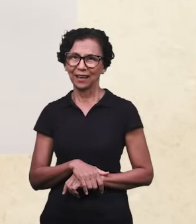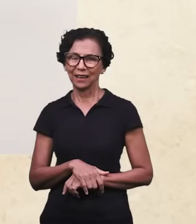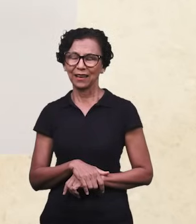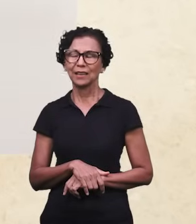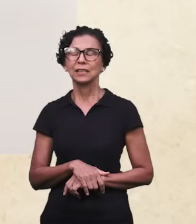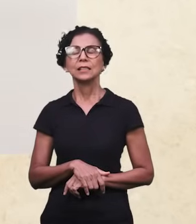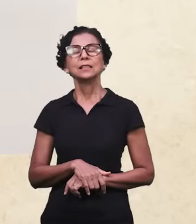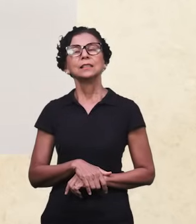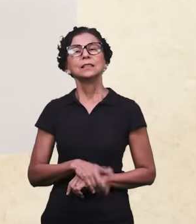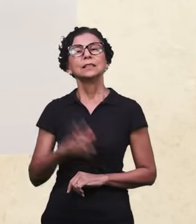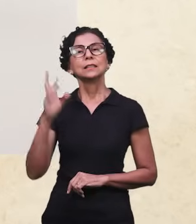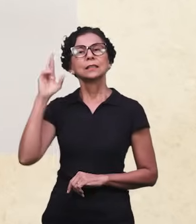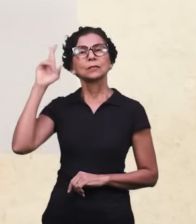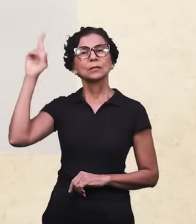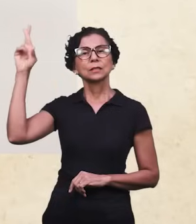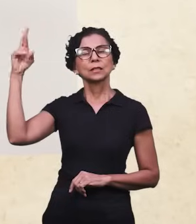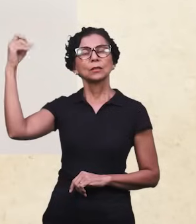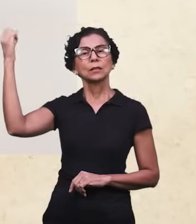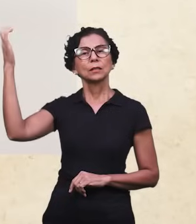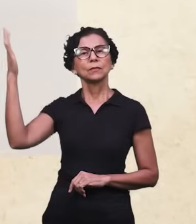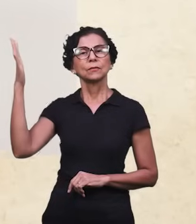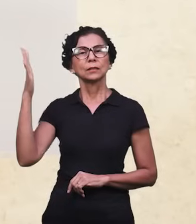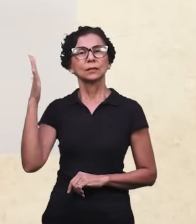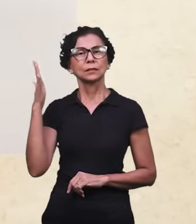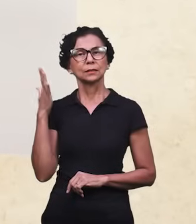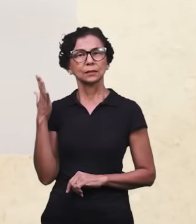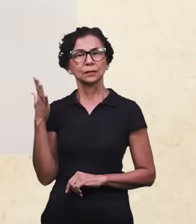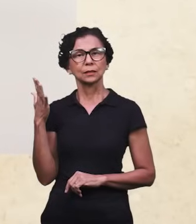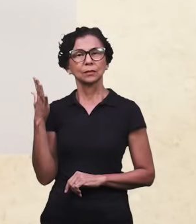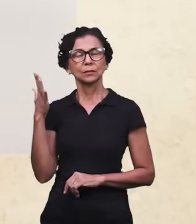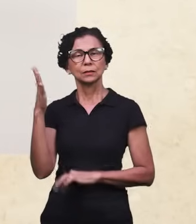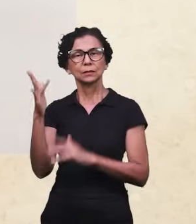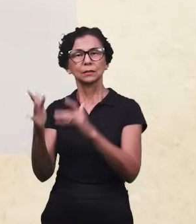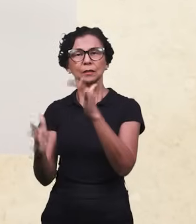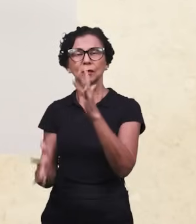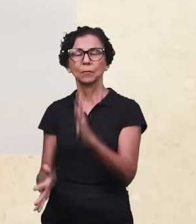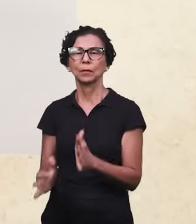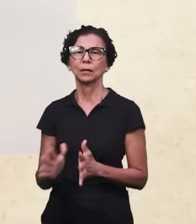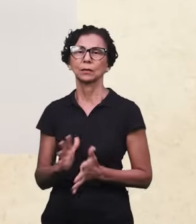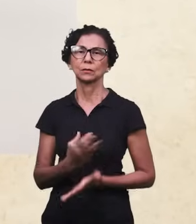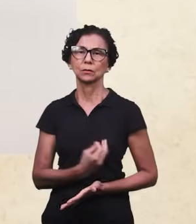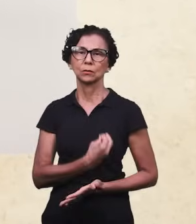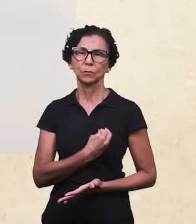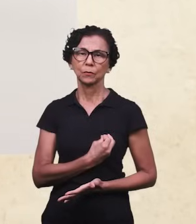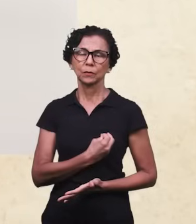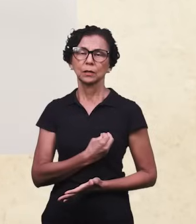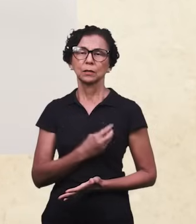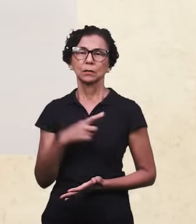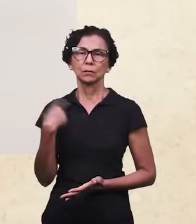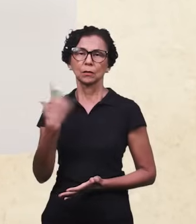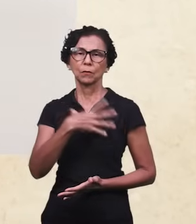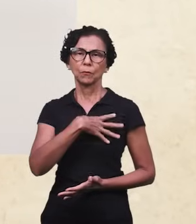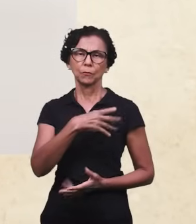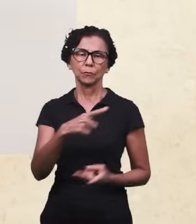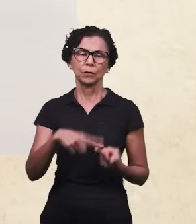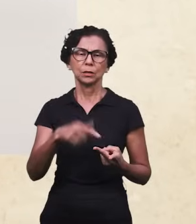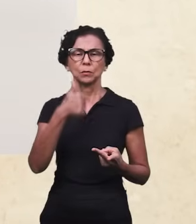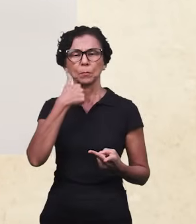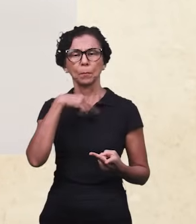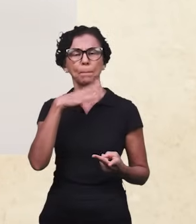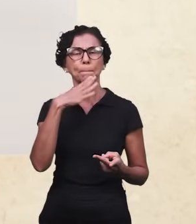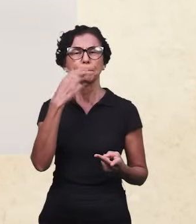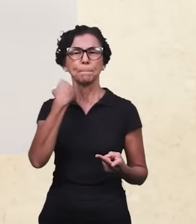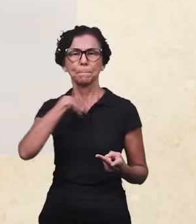a luz do Senhor, que a revelação do Senhor esteja sobre a vida dos nossos filhos, dos pais,